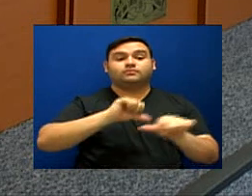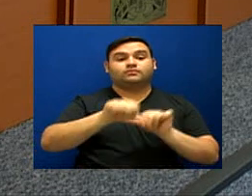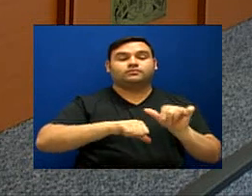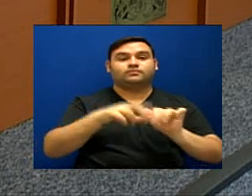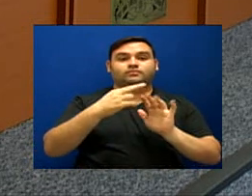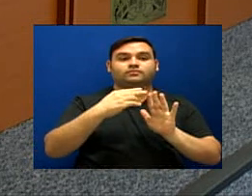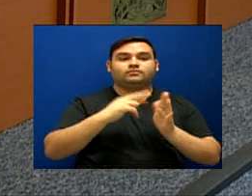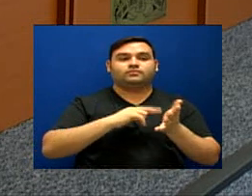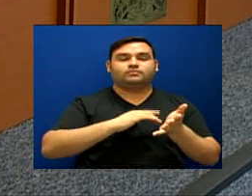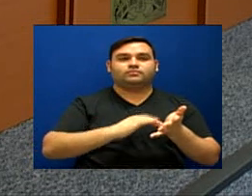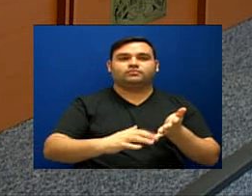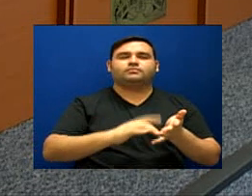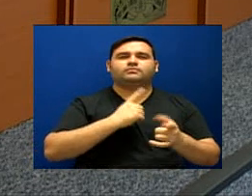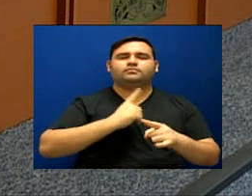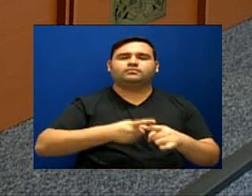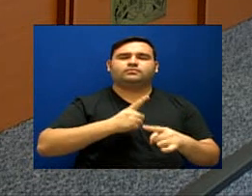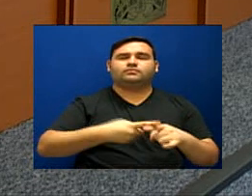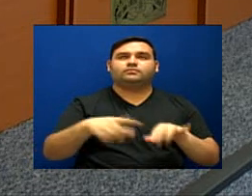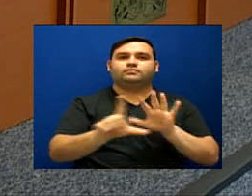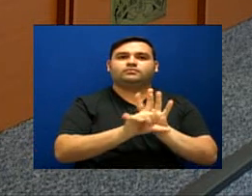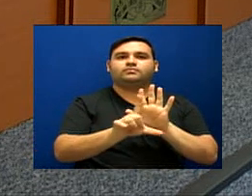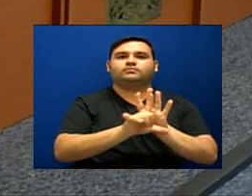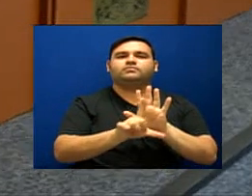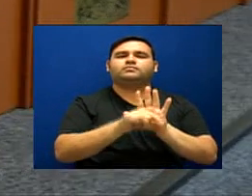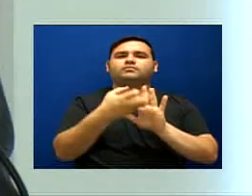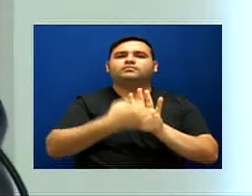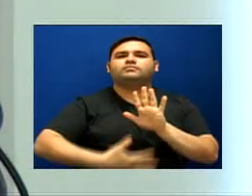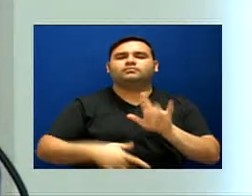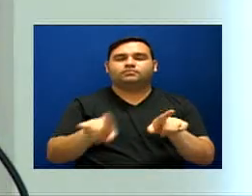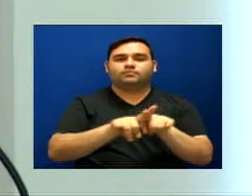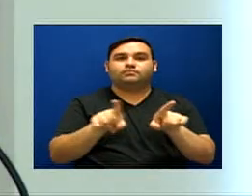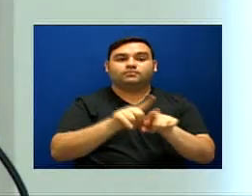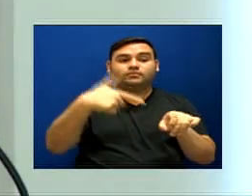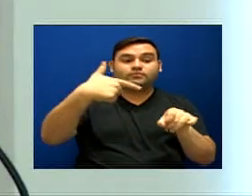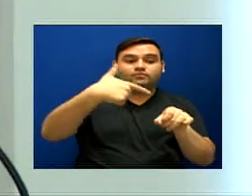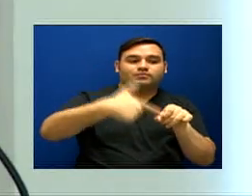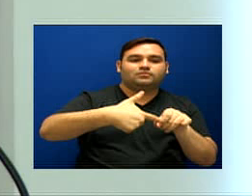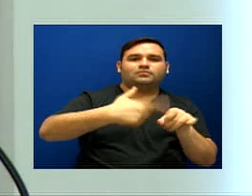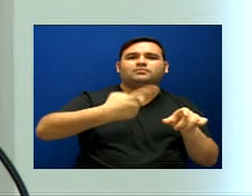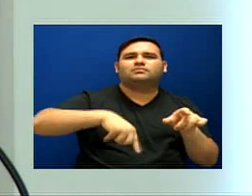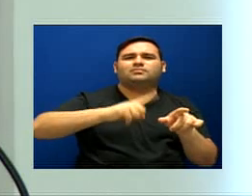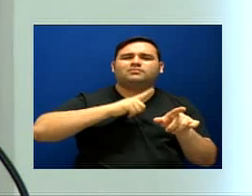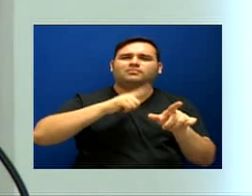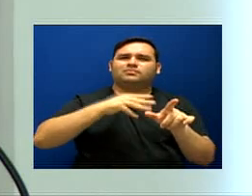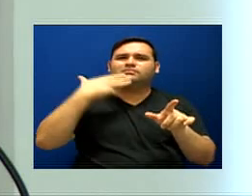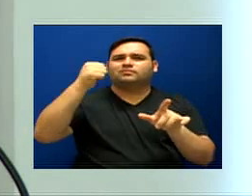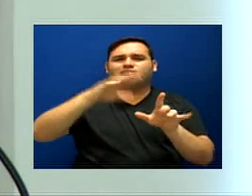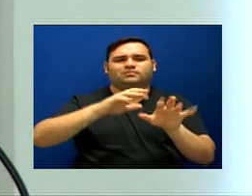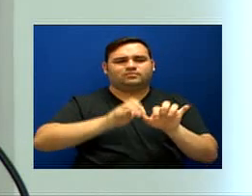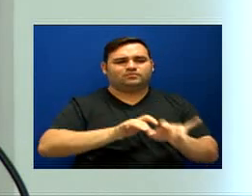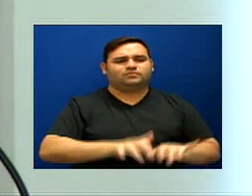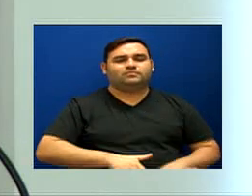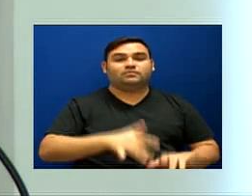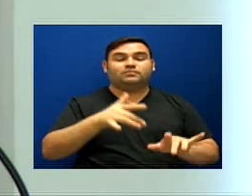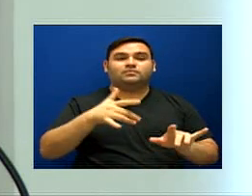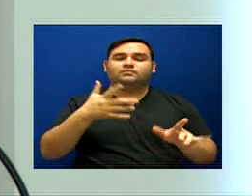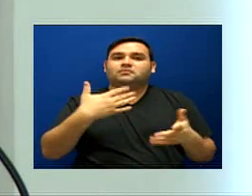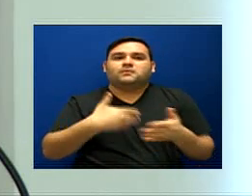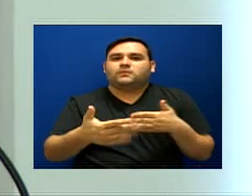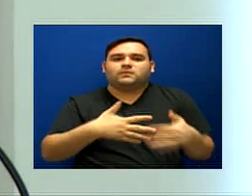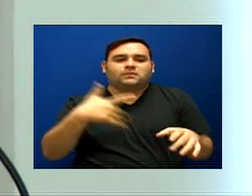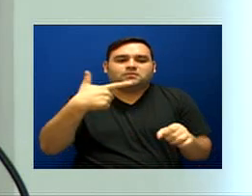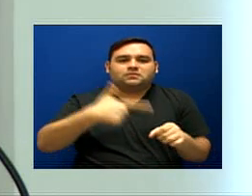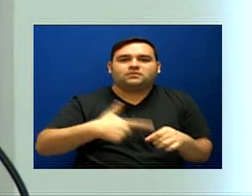texto, porque na lei orgânica eles citavam gasolina. E a gente melhorou a redação colocando